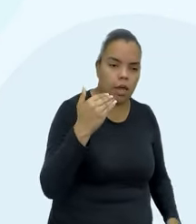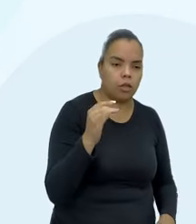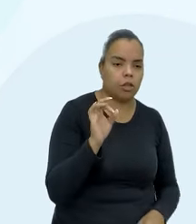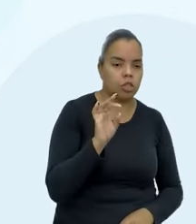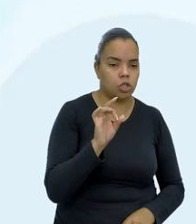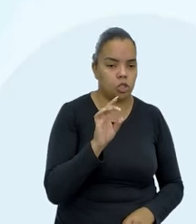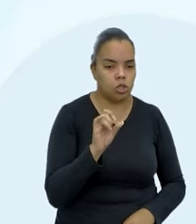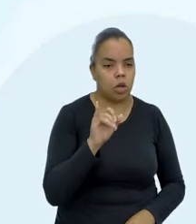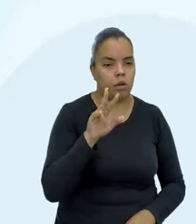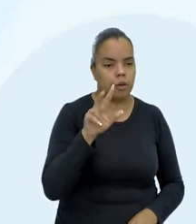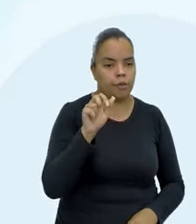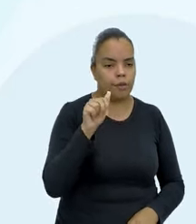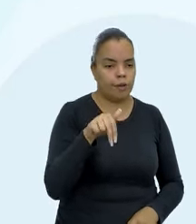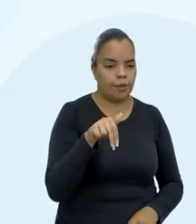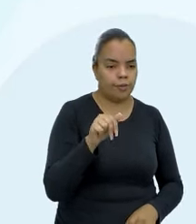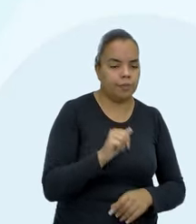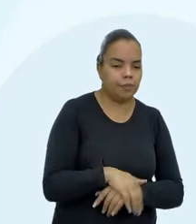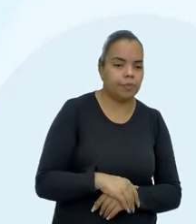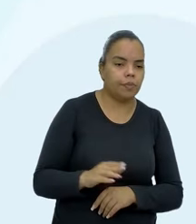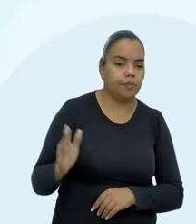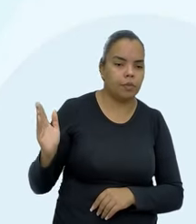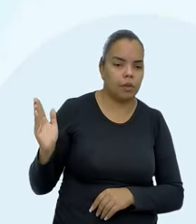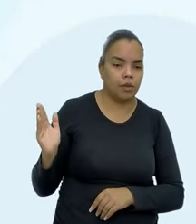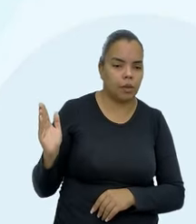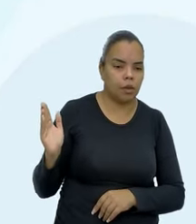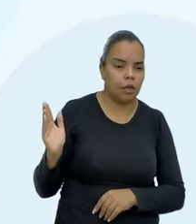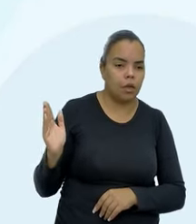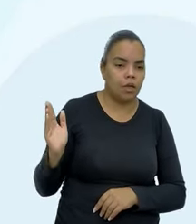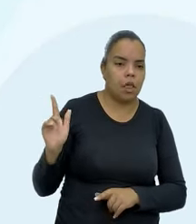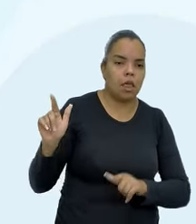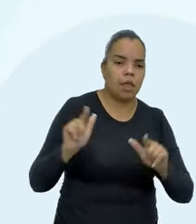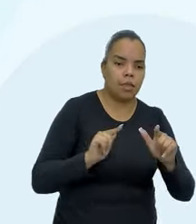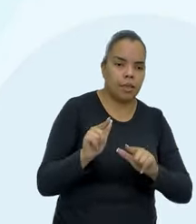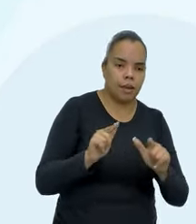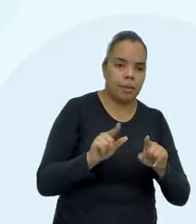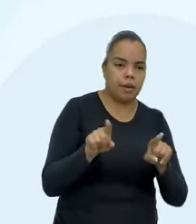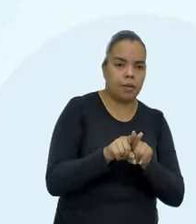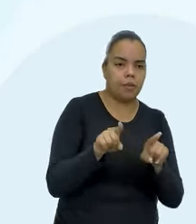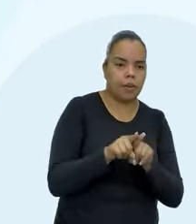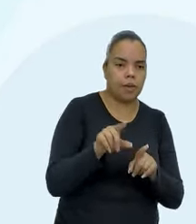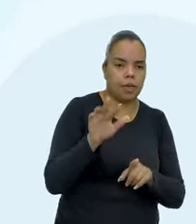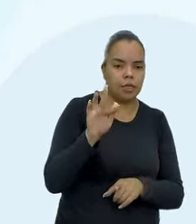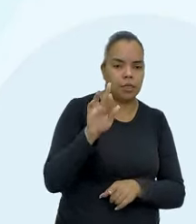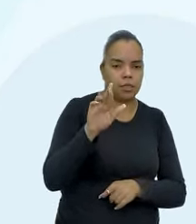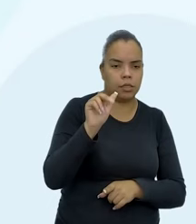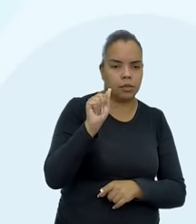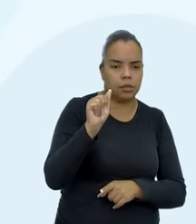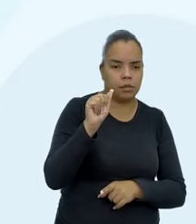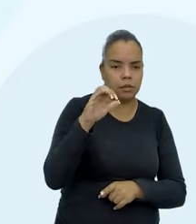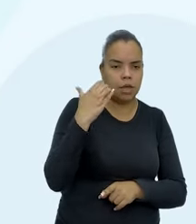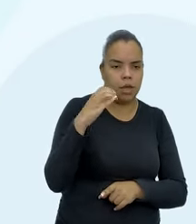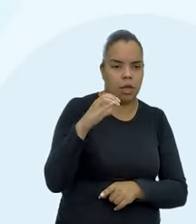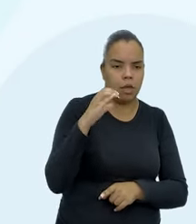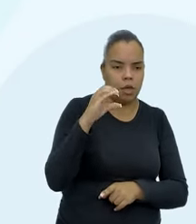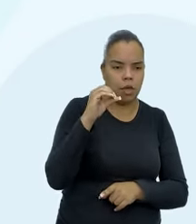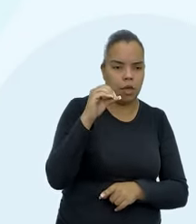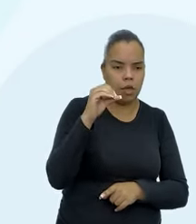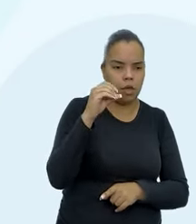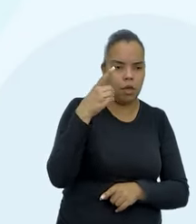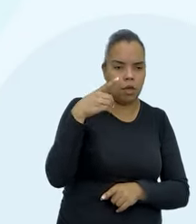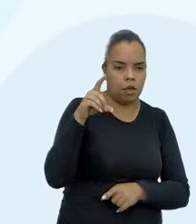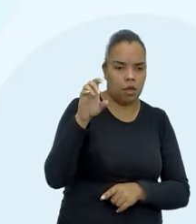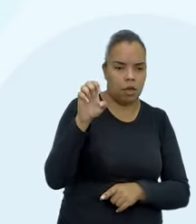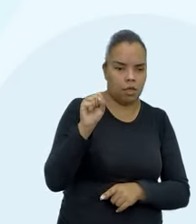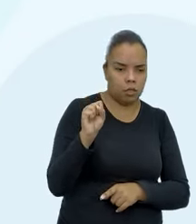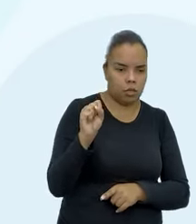próprio estudante né então ali para que a gente possa trabalhar questão das frações do lado esquerdo aqui